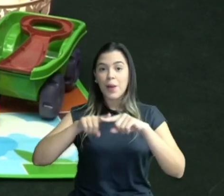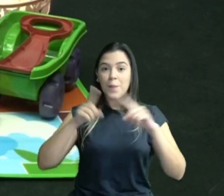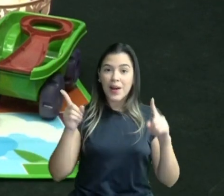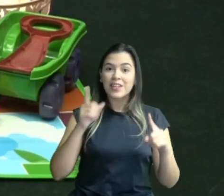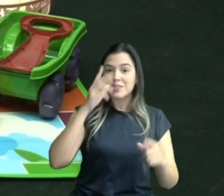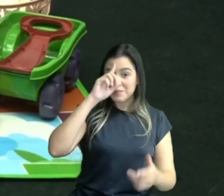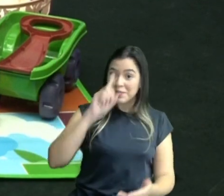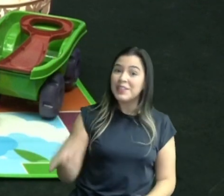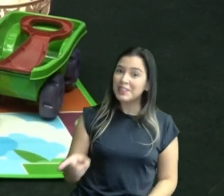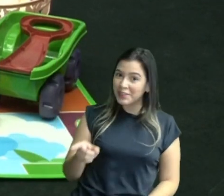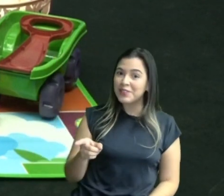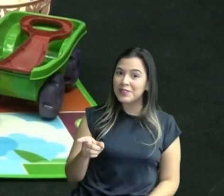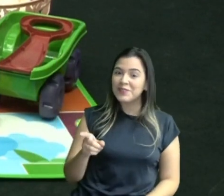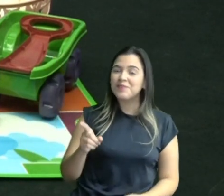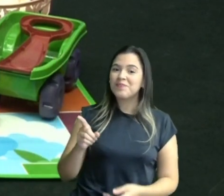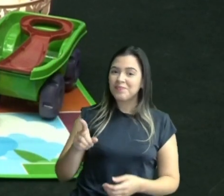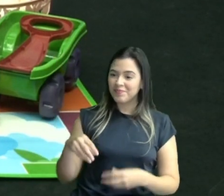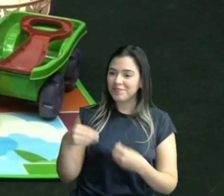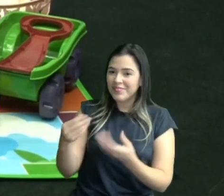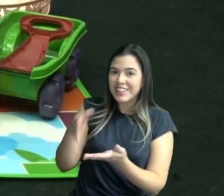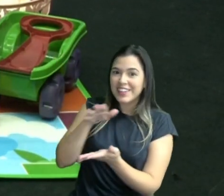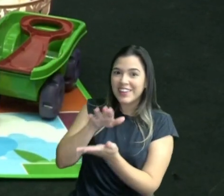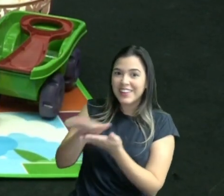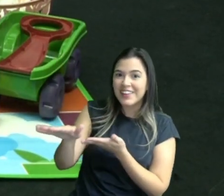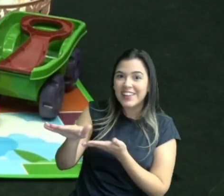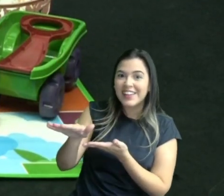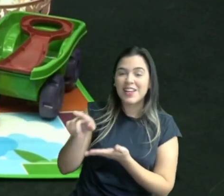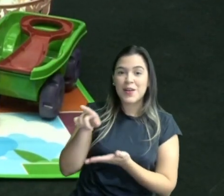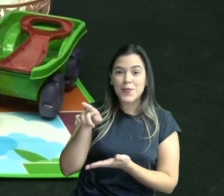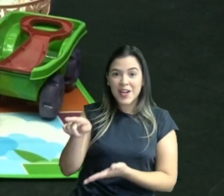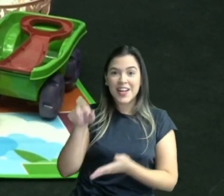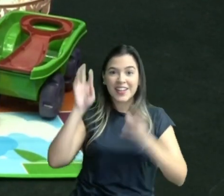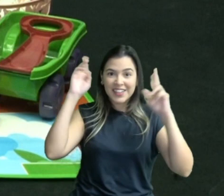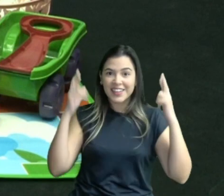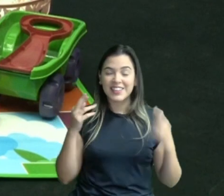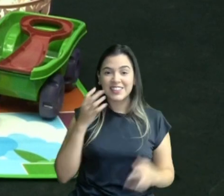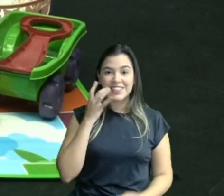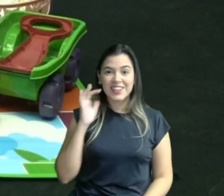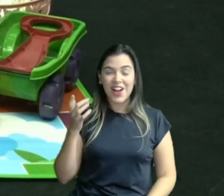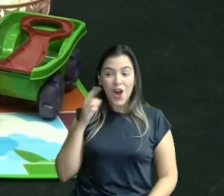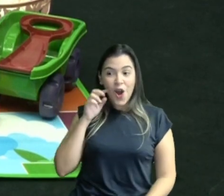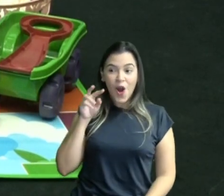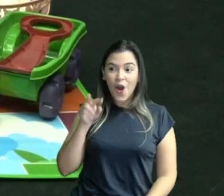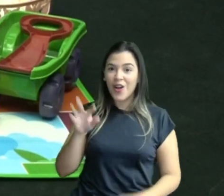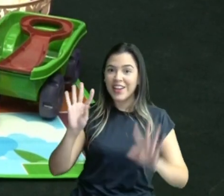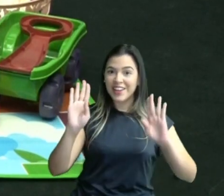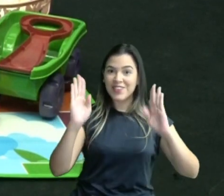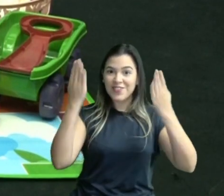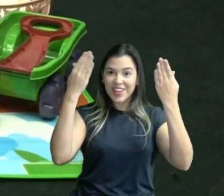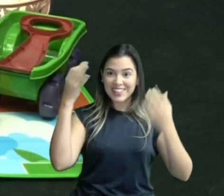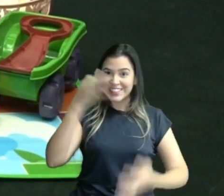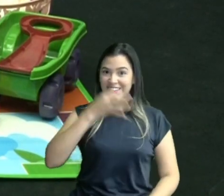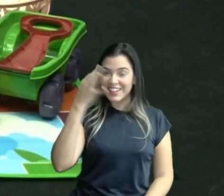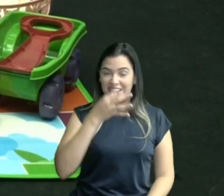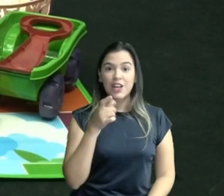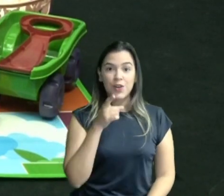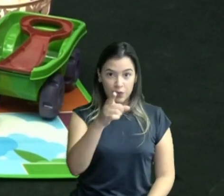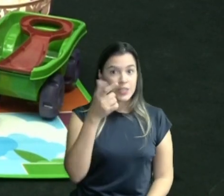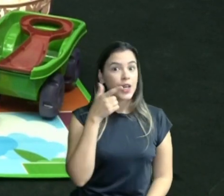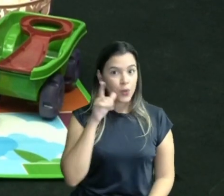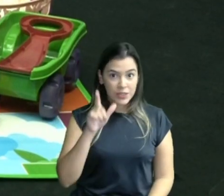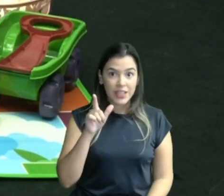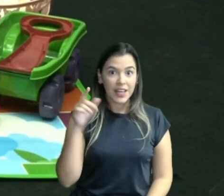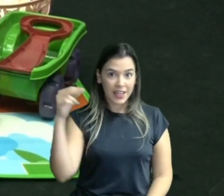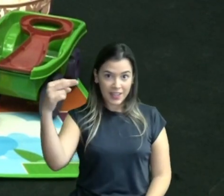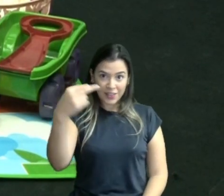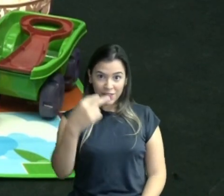para a caixinhos Dourados E olha que festa linda você consegue